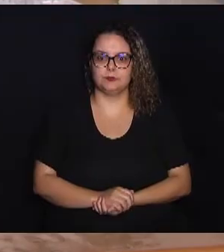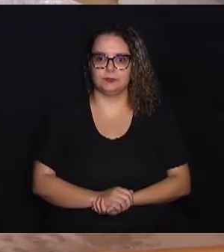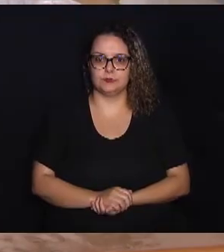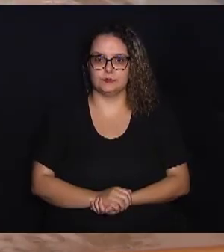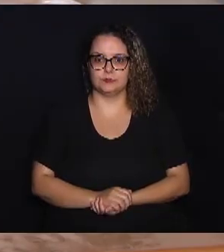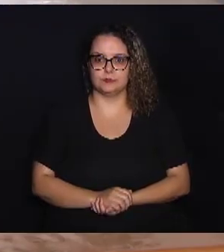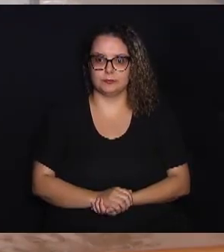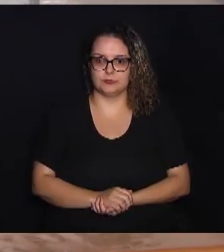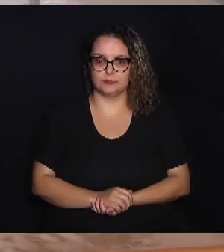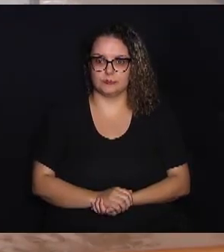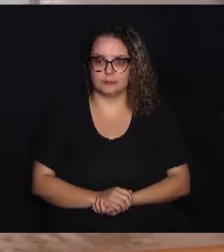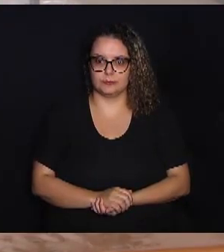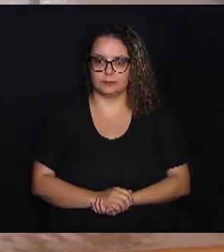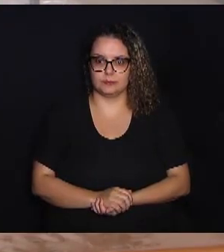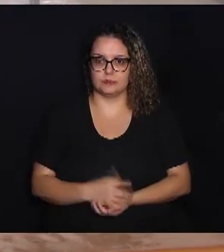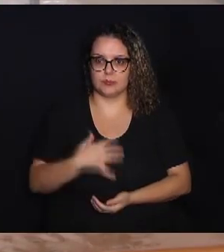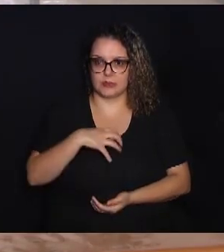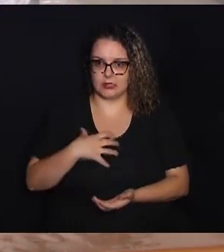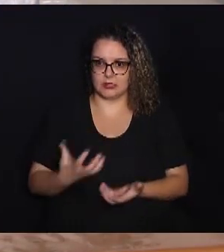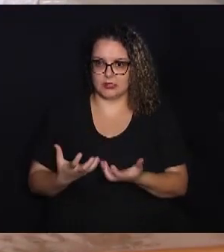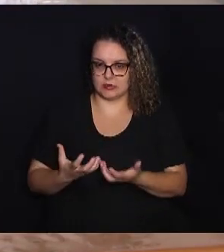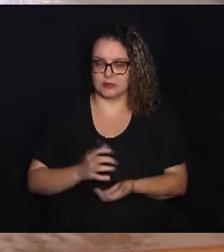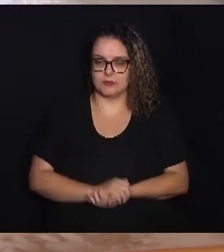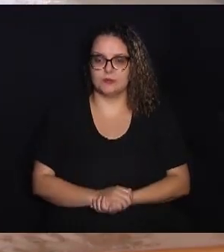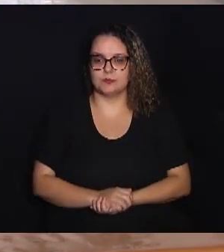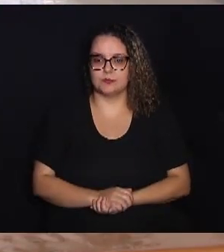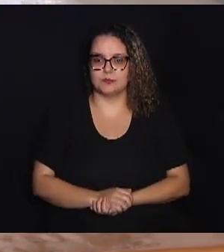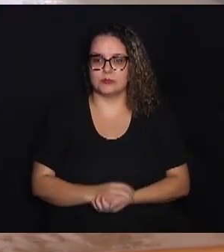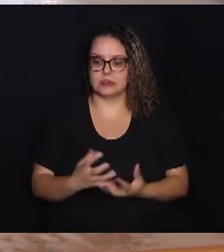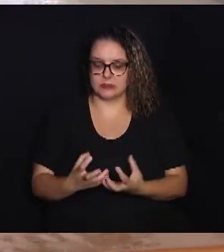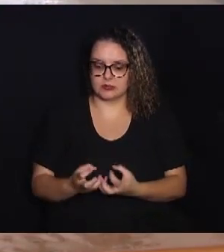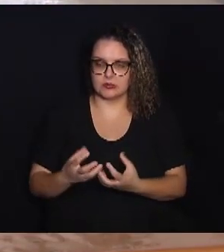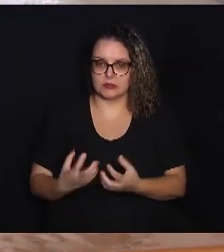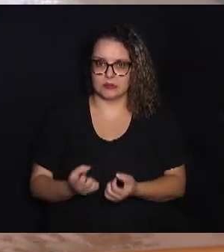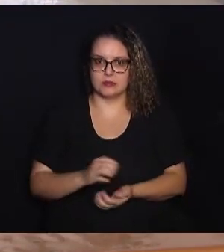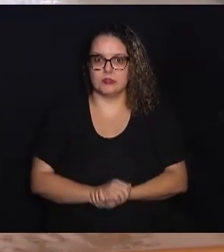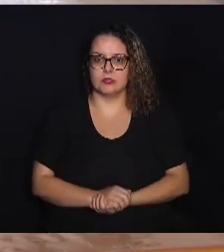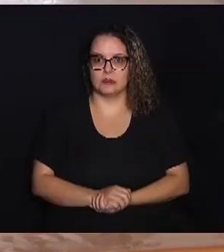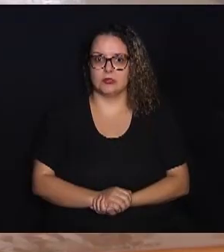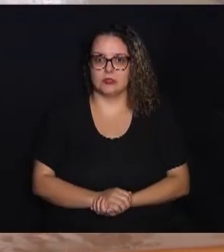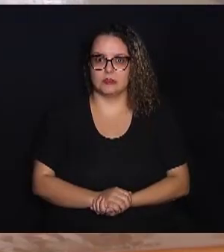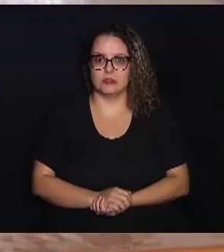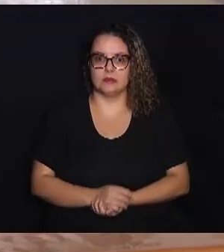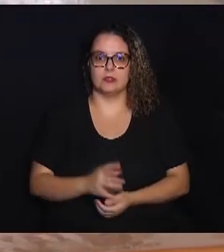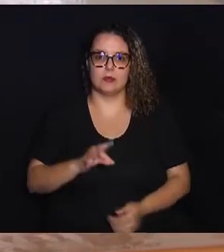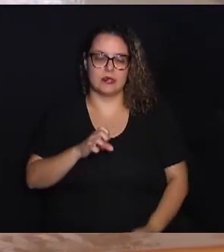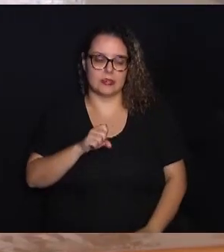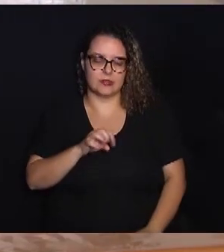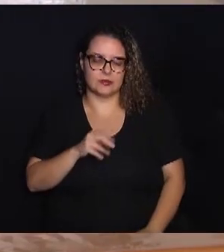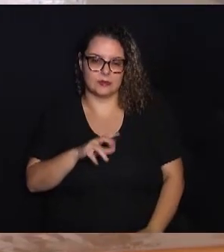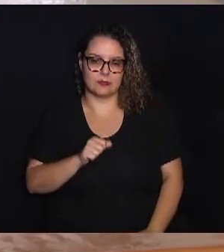com o forno quente? Eu costumo tirar o azulejo com muito cuidado, então lembra de sempre ter algum